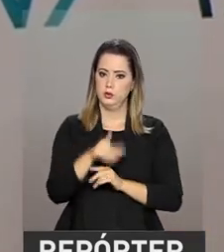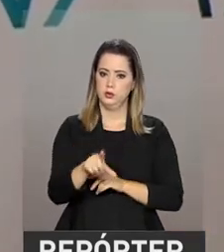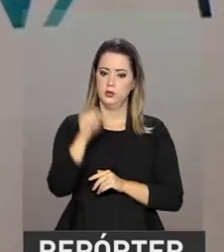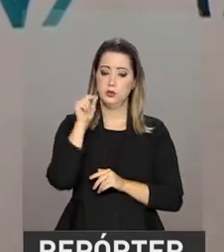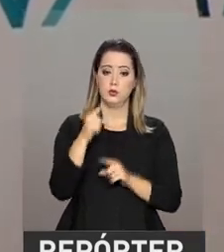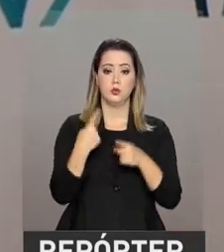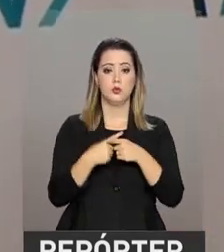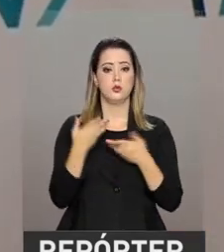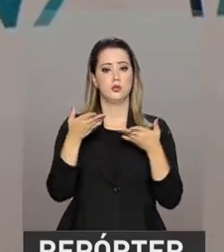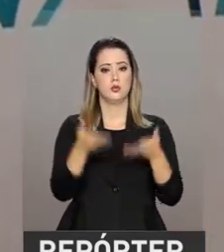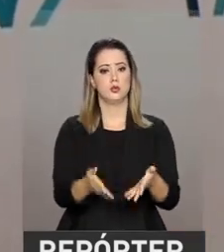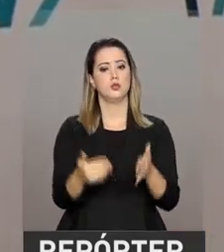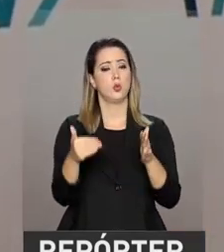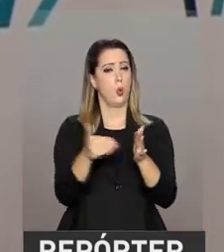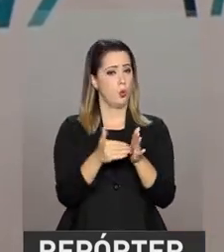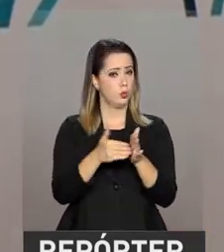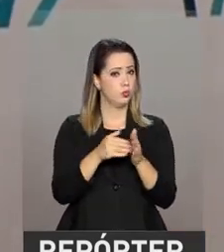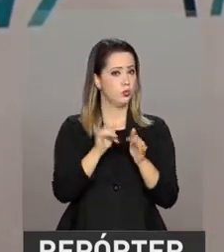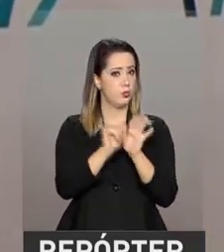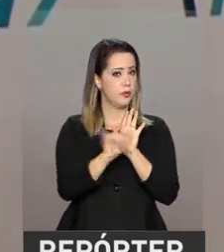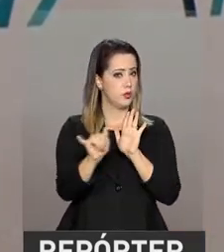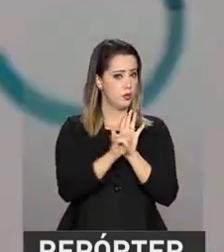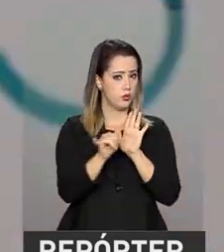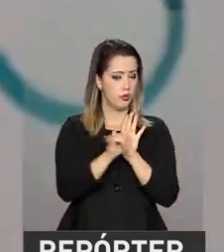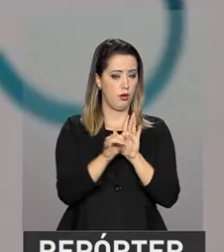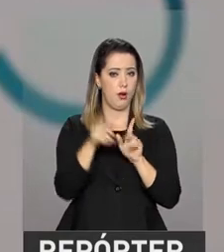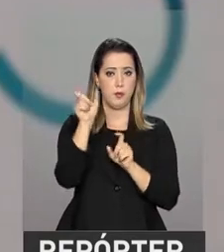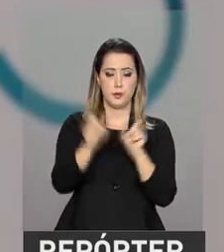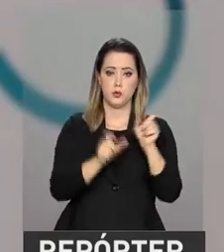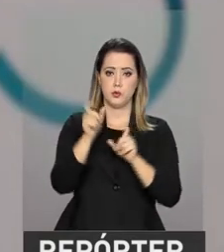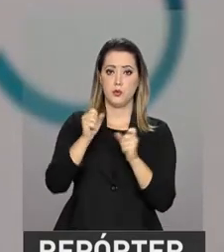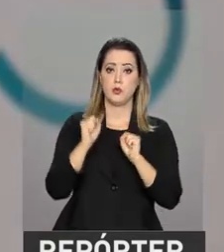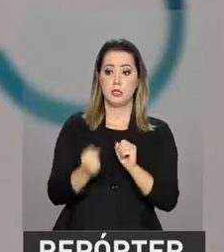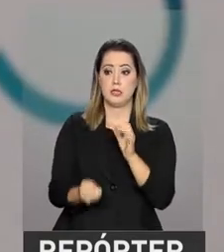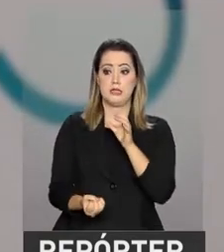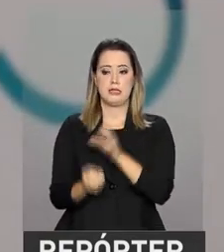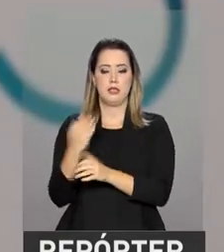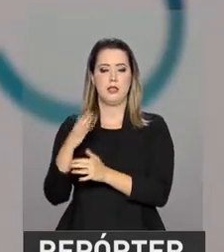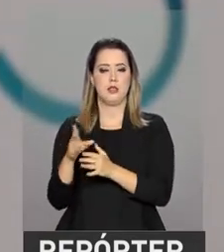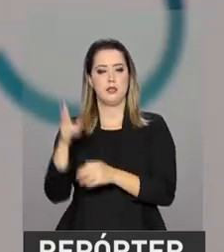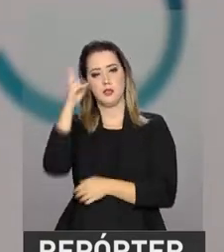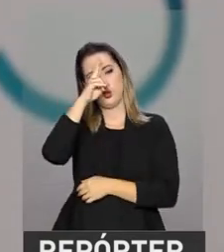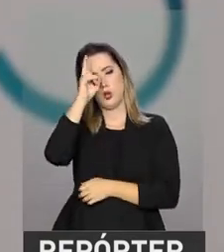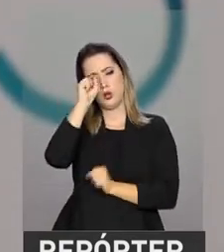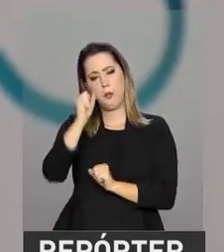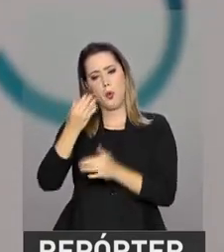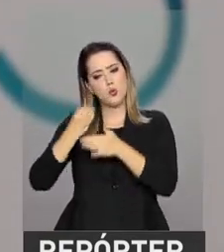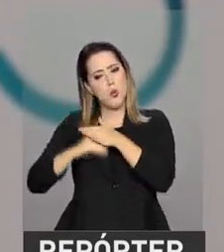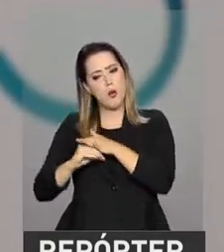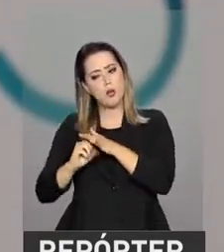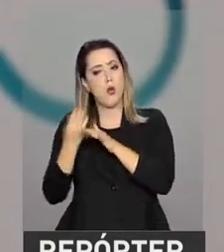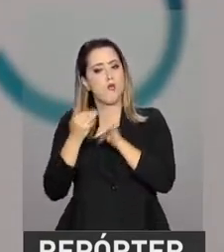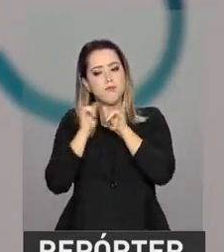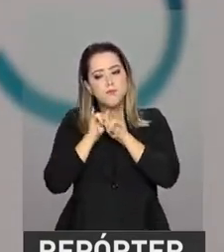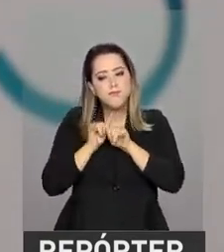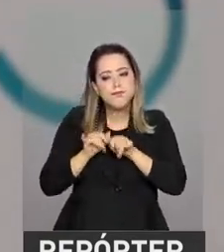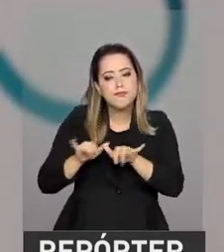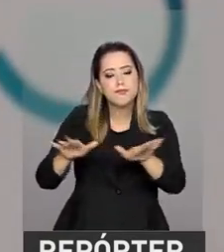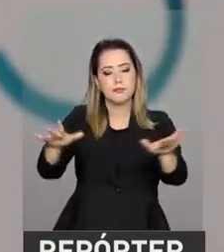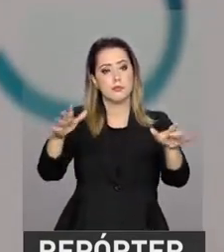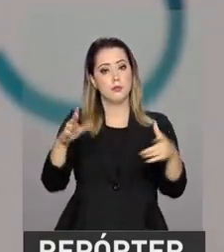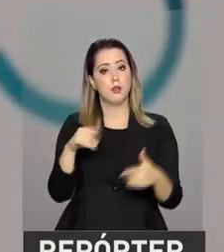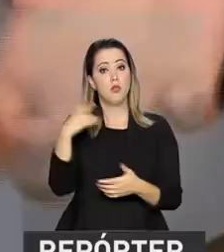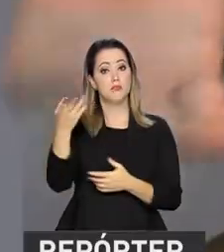selecionado neste último edital é um aplicativo para que as pessoas criem histórias que poderão ser guardadas ou compartilhadas uma